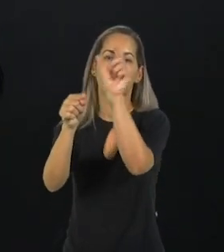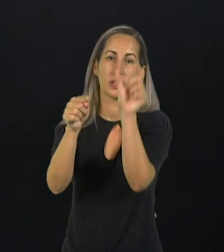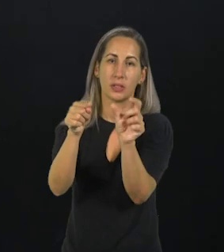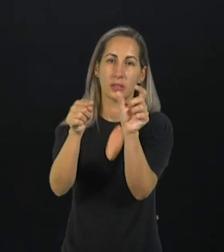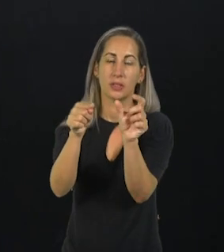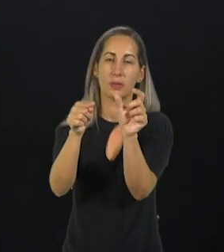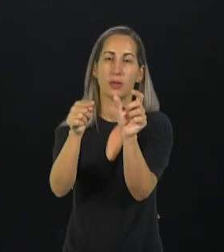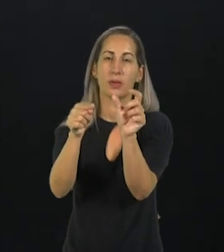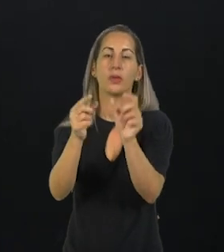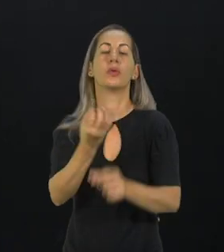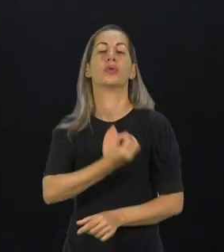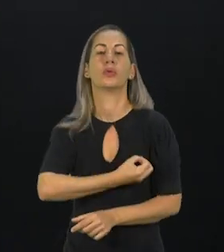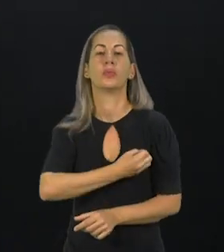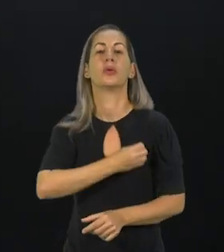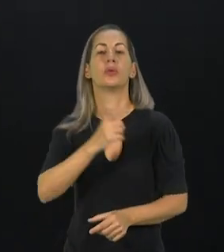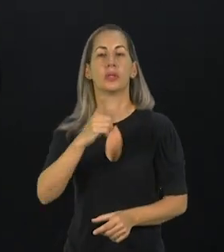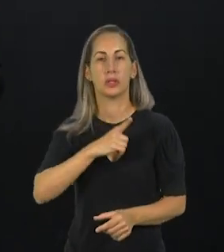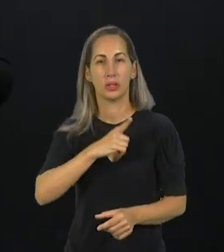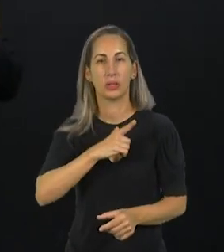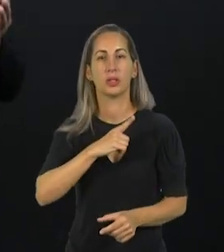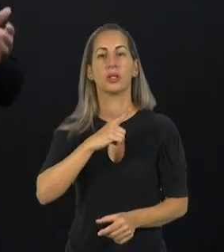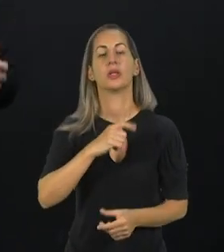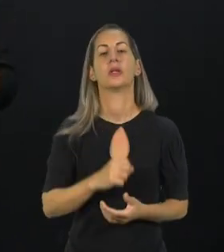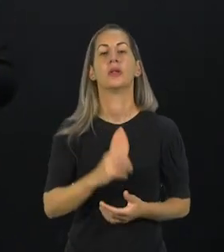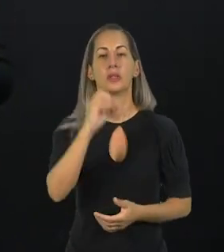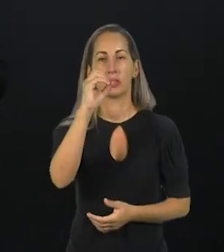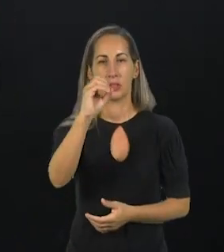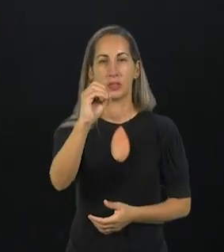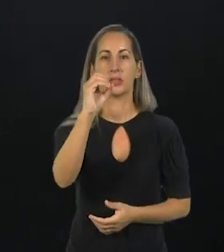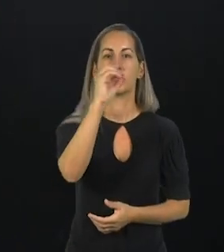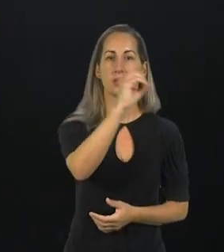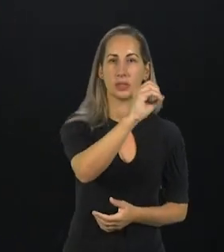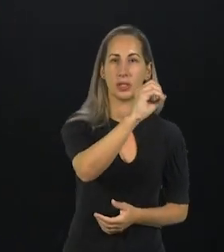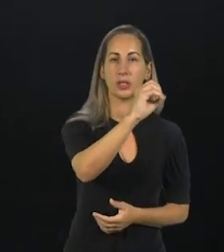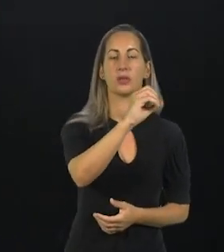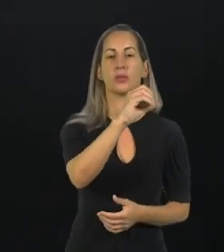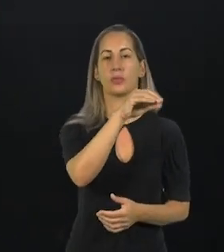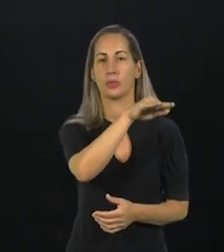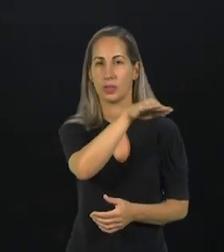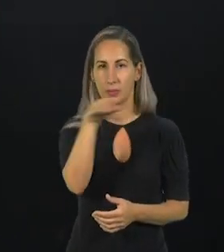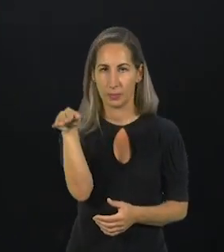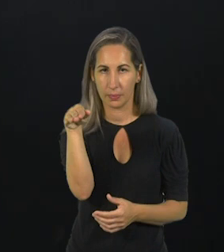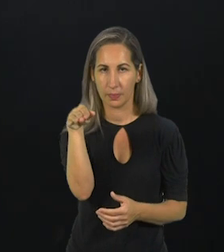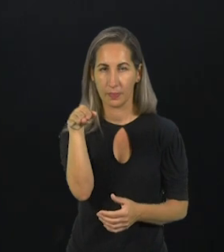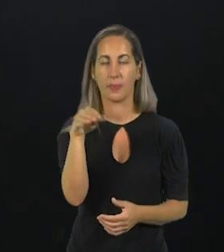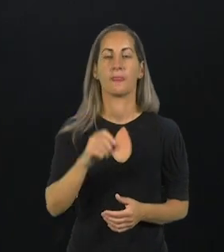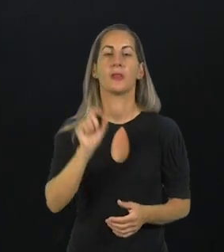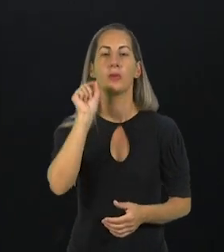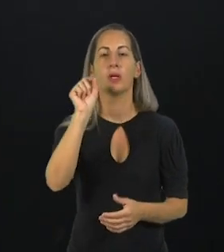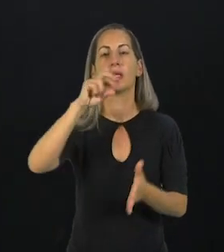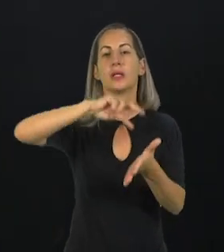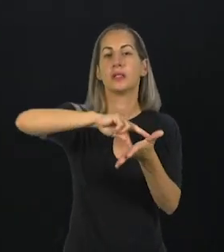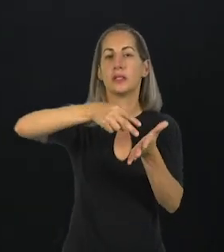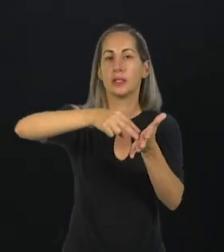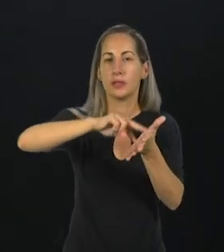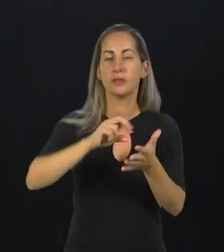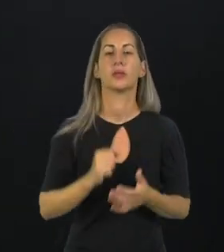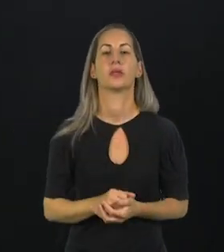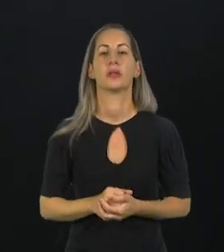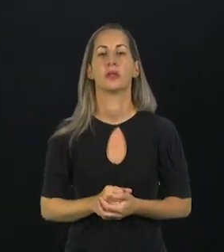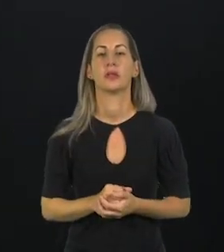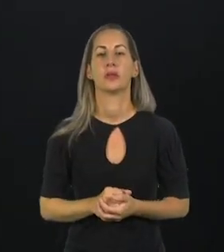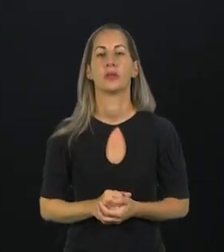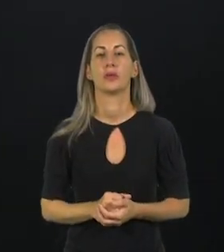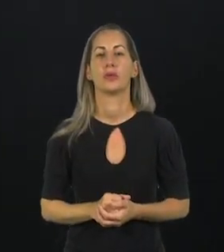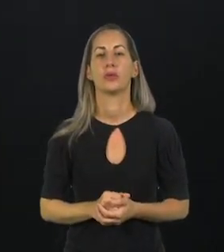essa quantidade equivalerá à quantidade de zeros no seu denominador. Isso quer dizer o seguinte, que o